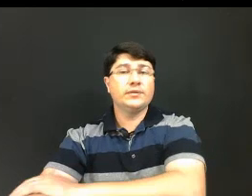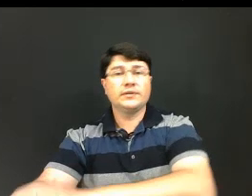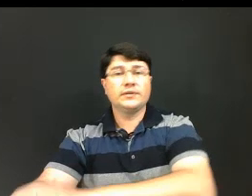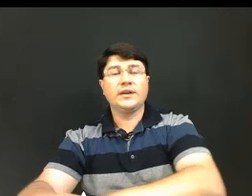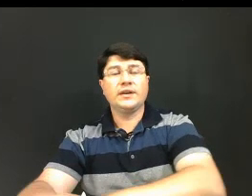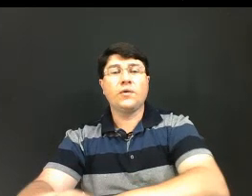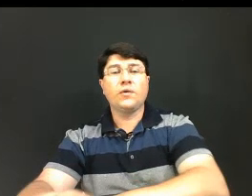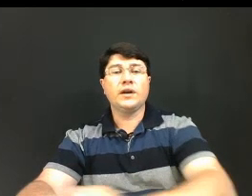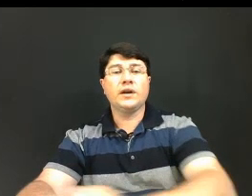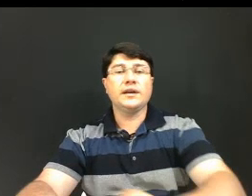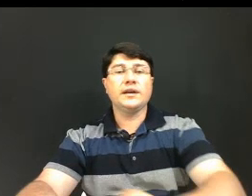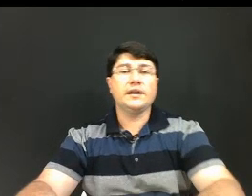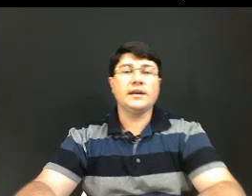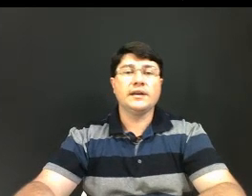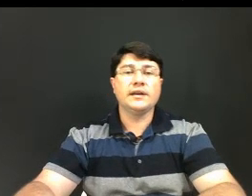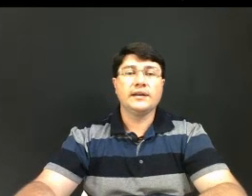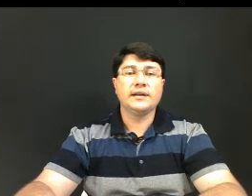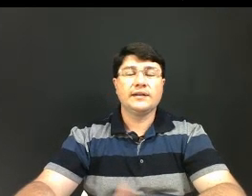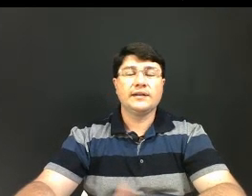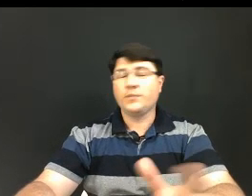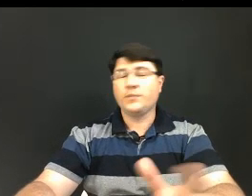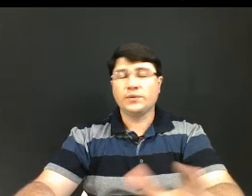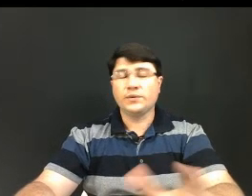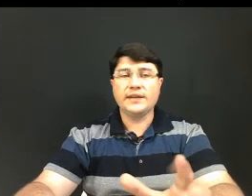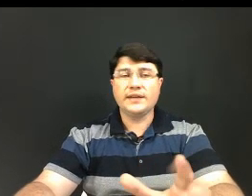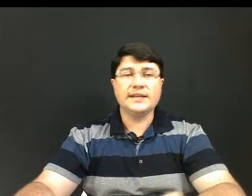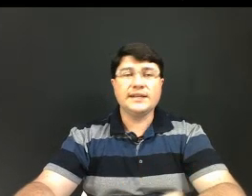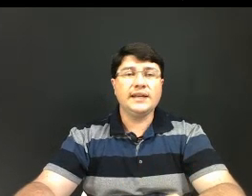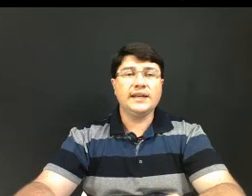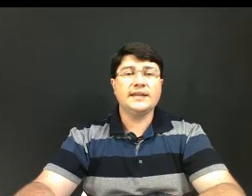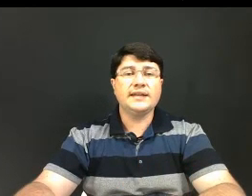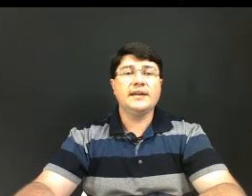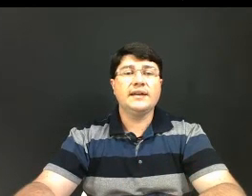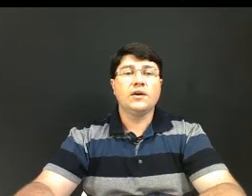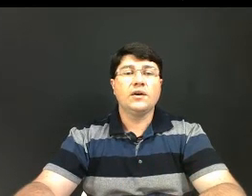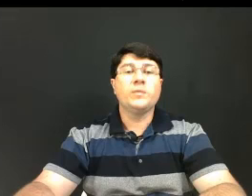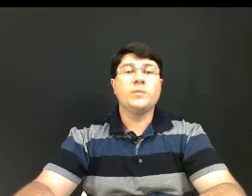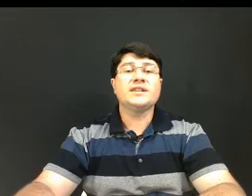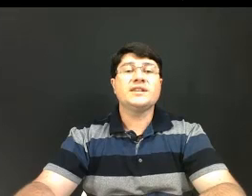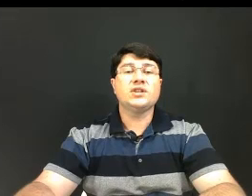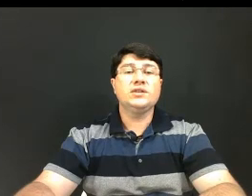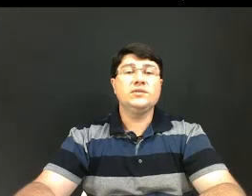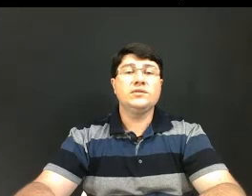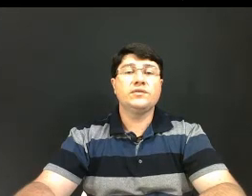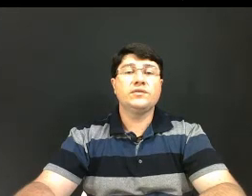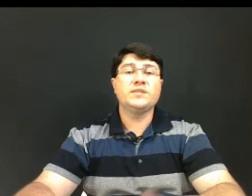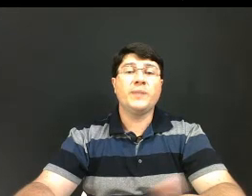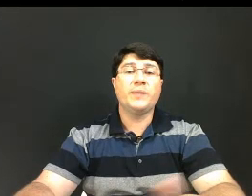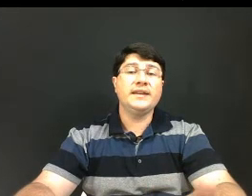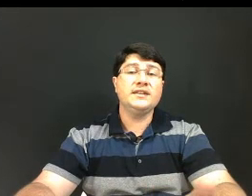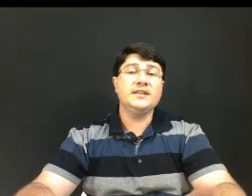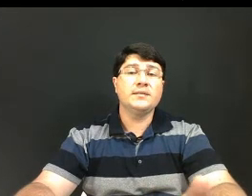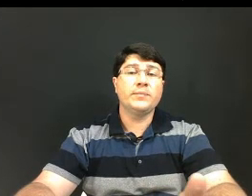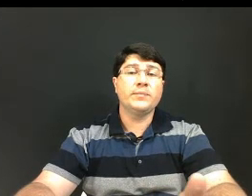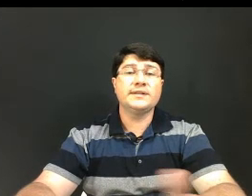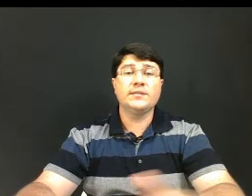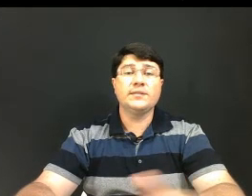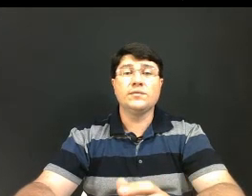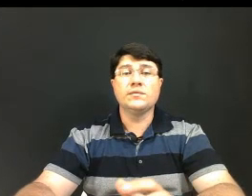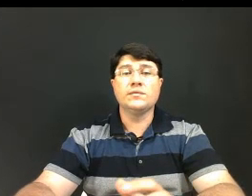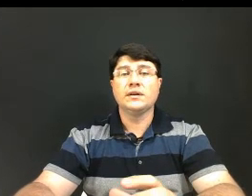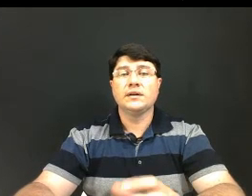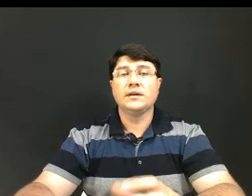exemplo, que ocorre em português e em inglês, né? O mensageiro foi de Paris